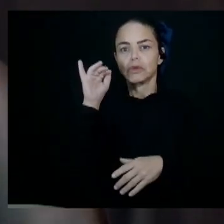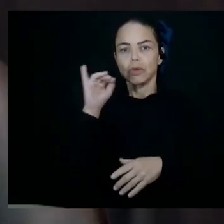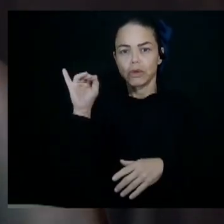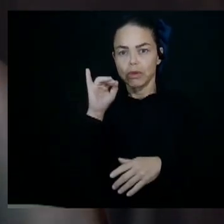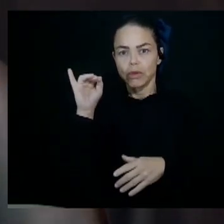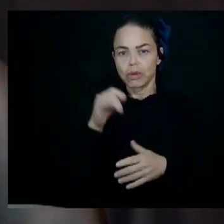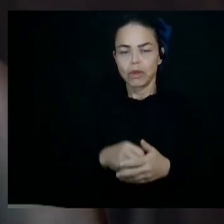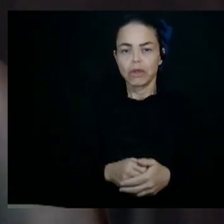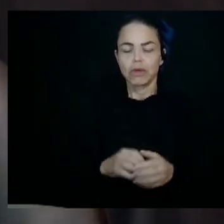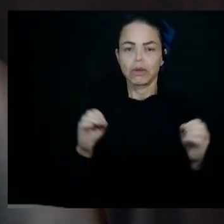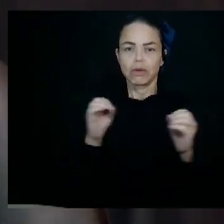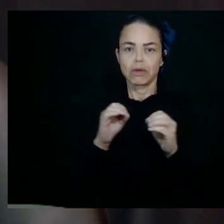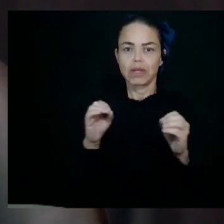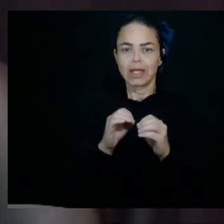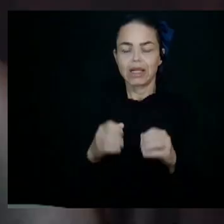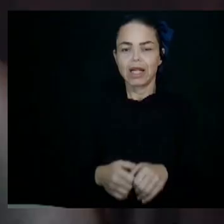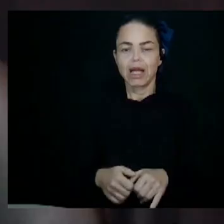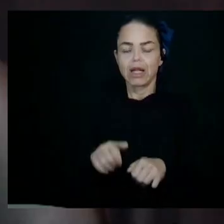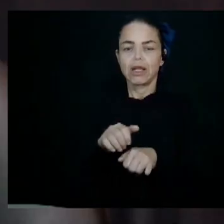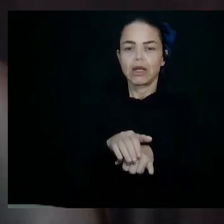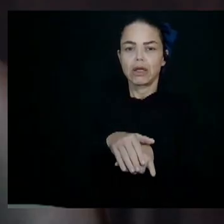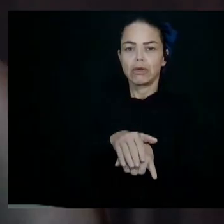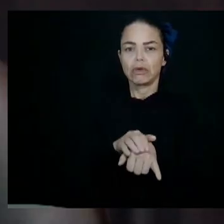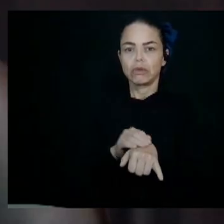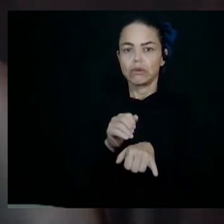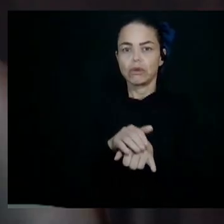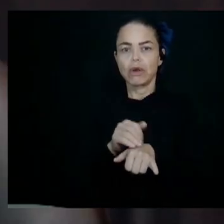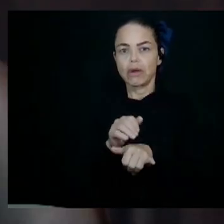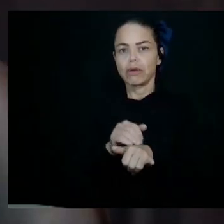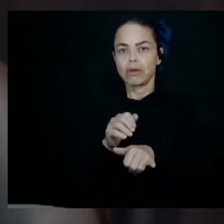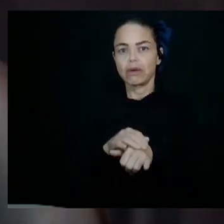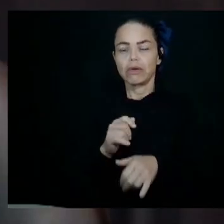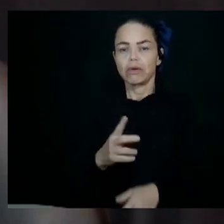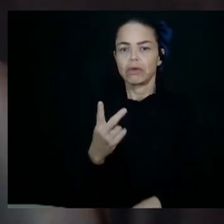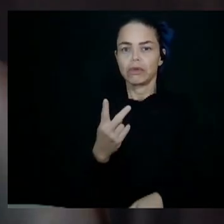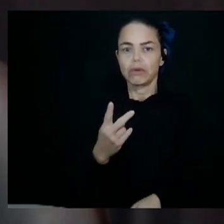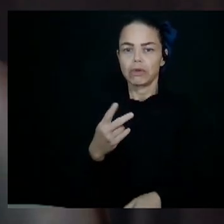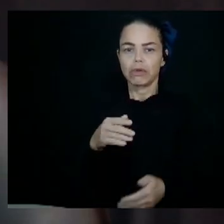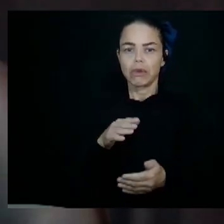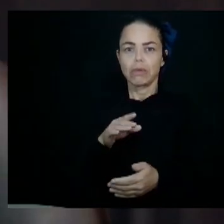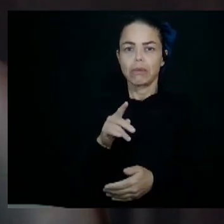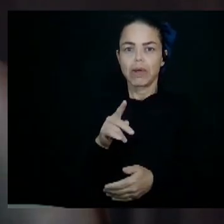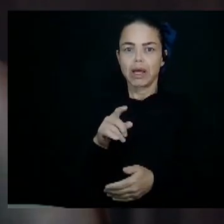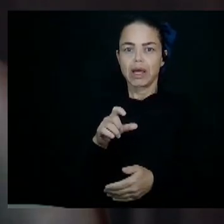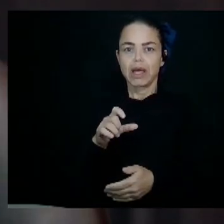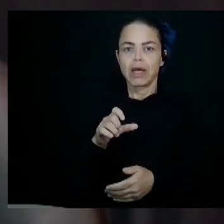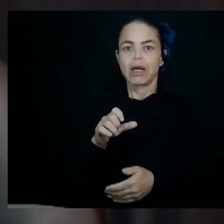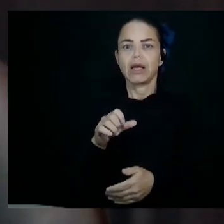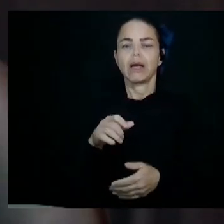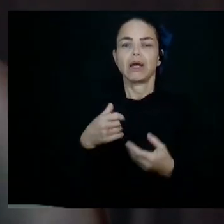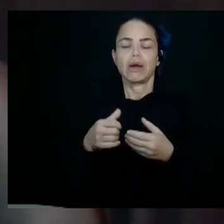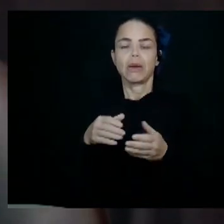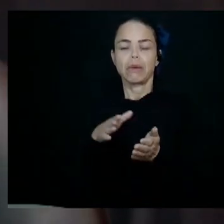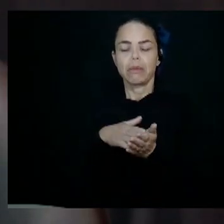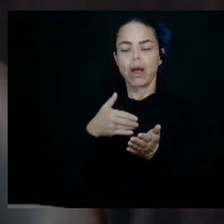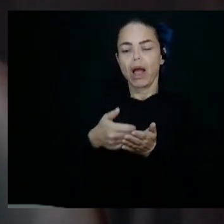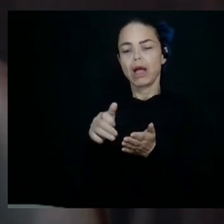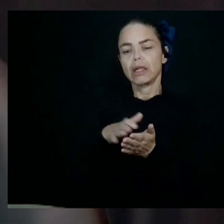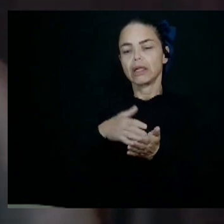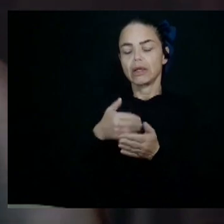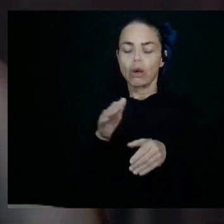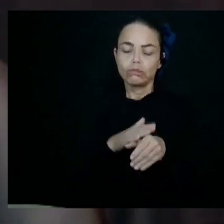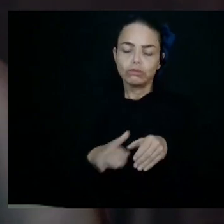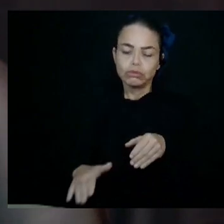origem animal, e levei acho que 2 patês, uma sardela vegana que é maravilhosa, quem come acha muito mais gostosa que a